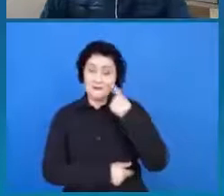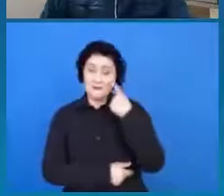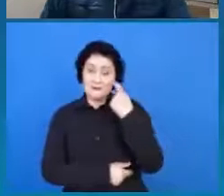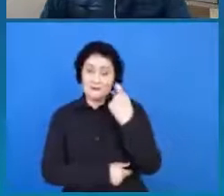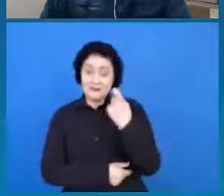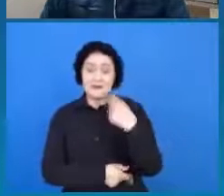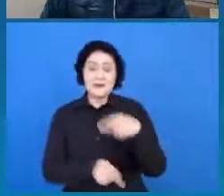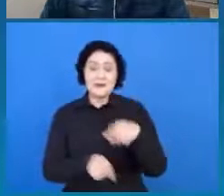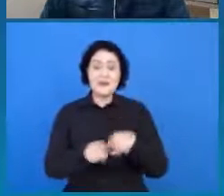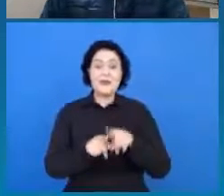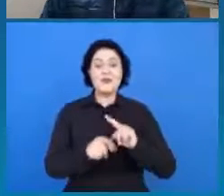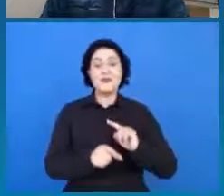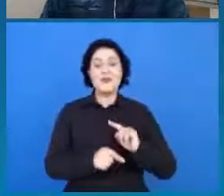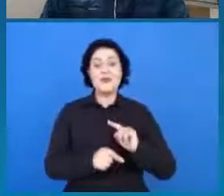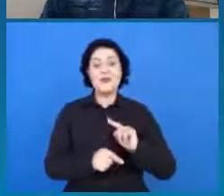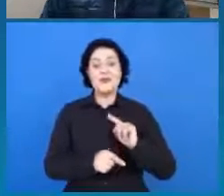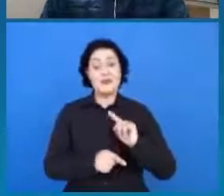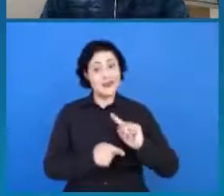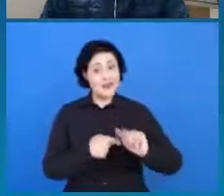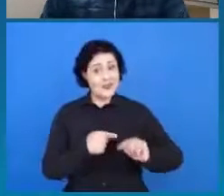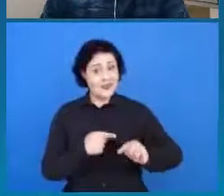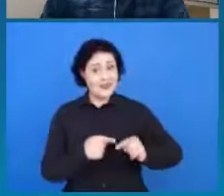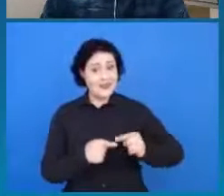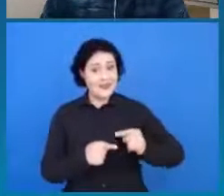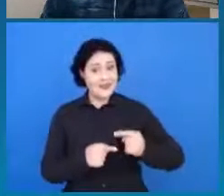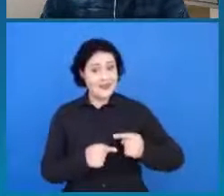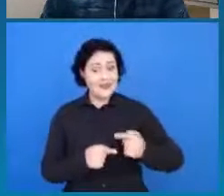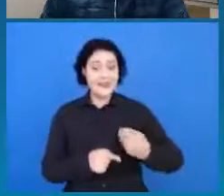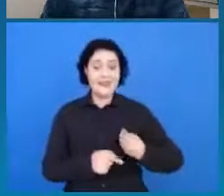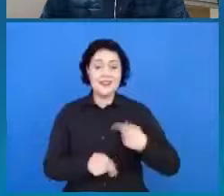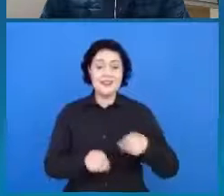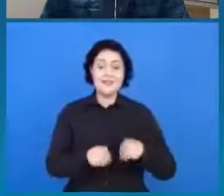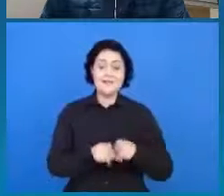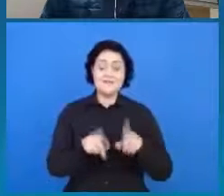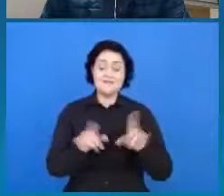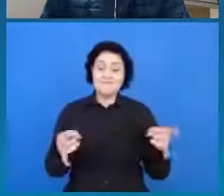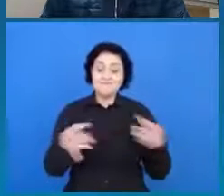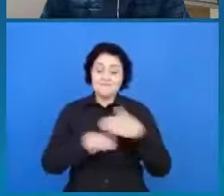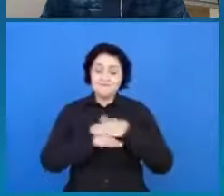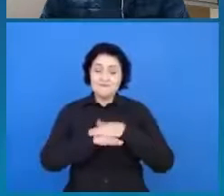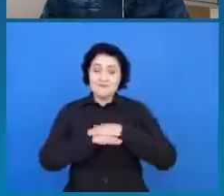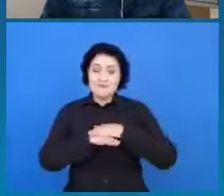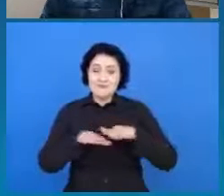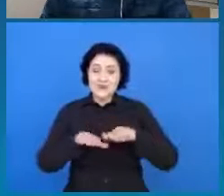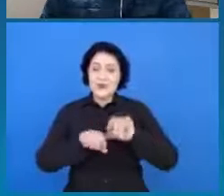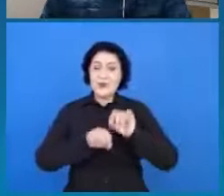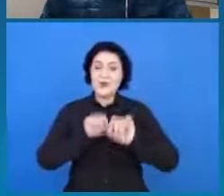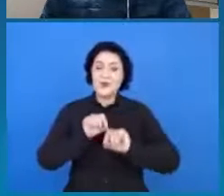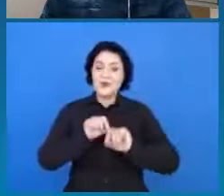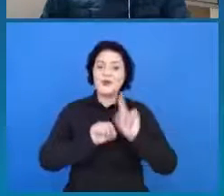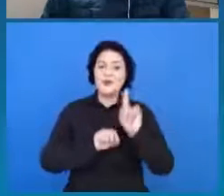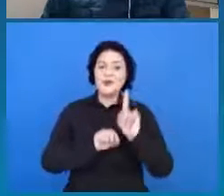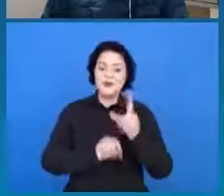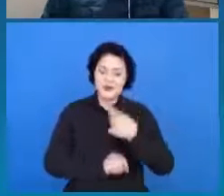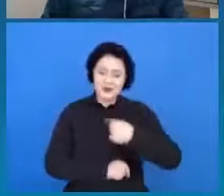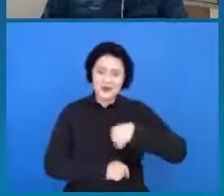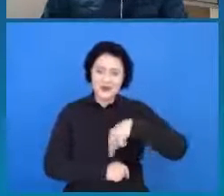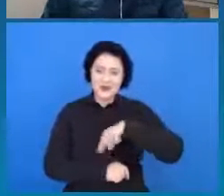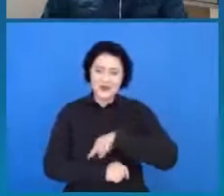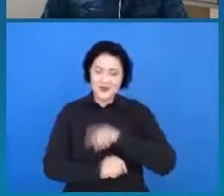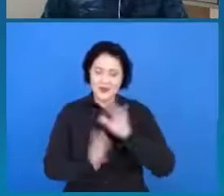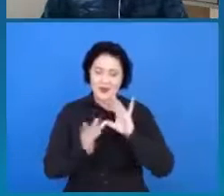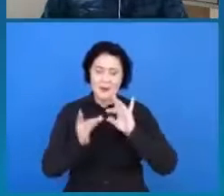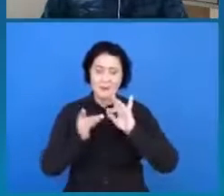e aí logo mais nós estaremos encerrando e será como a nossa